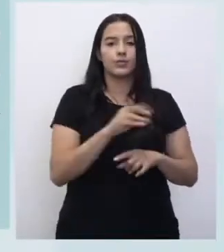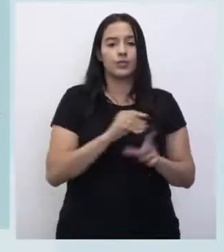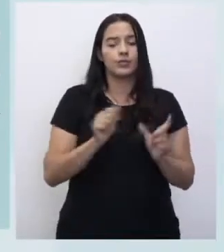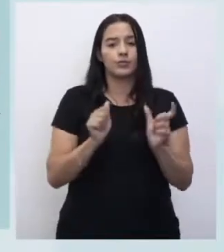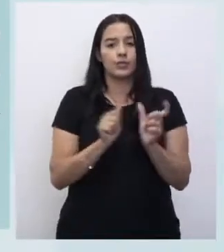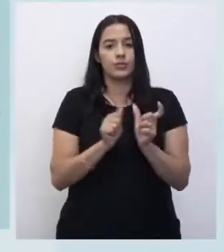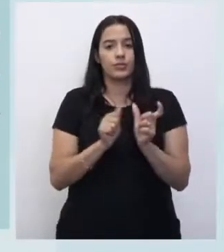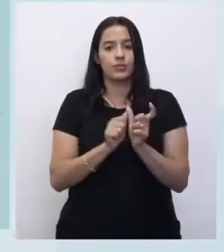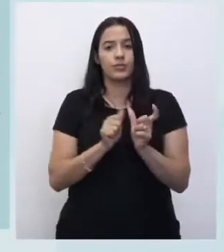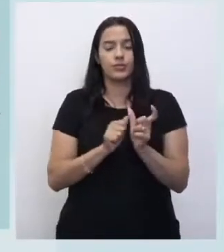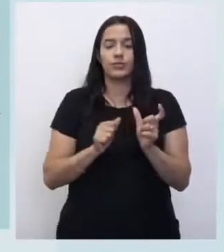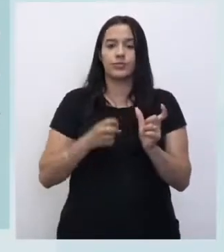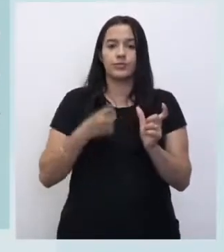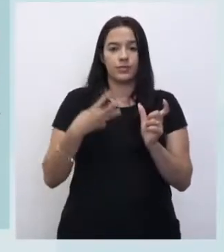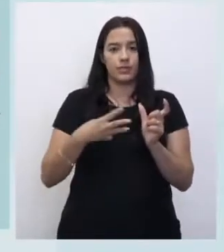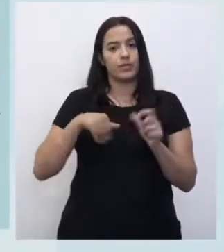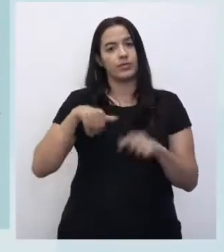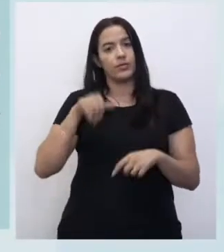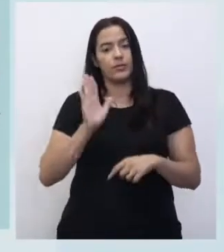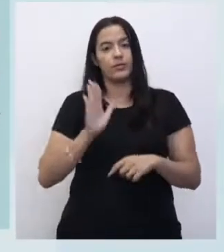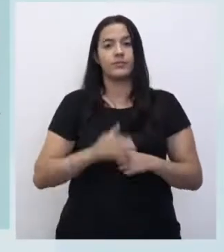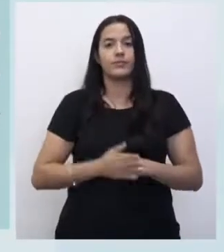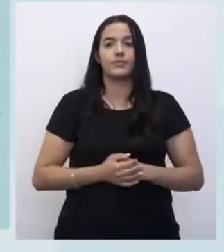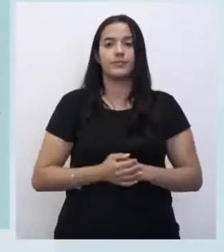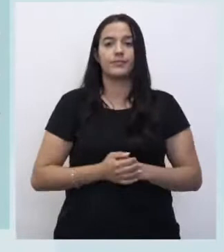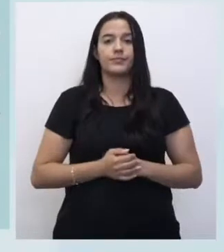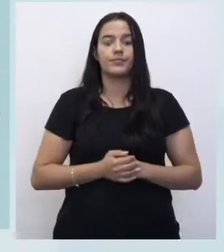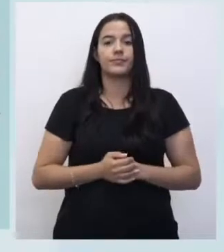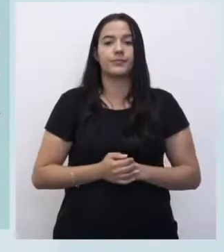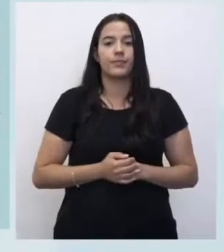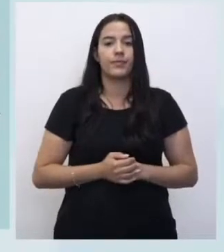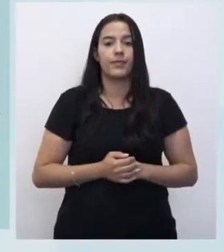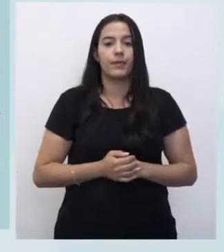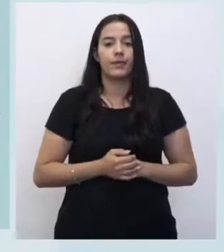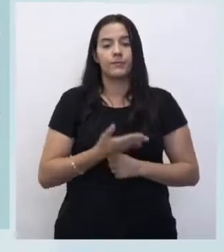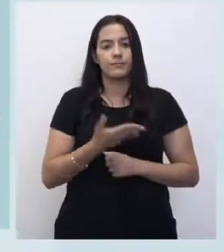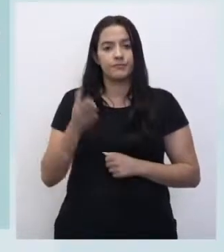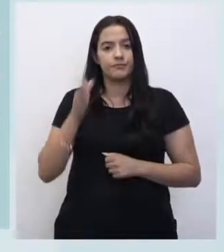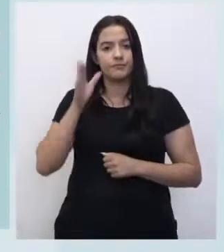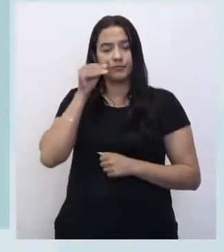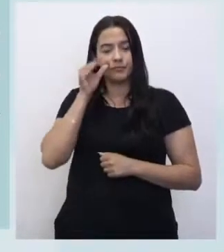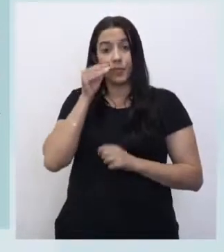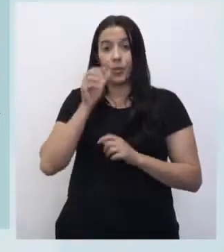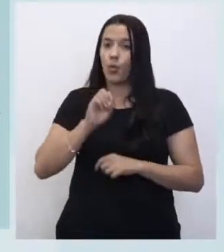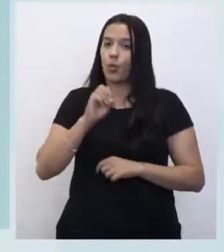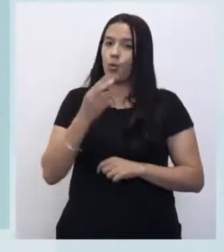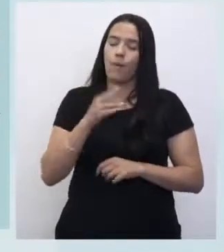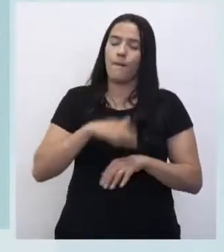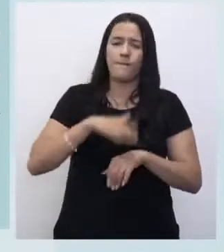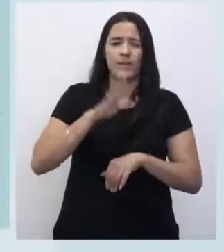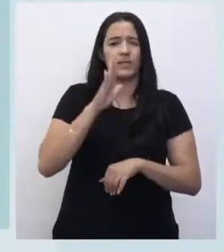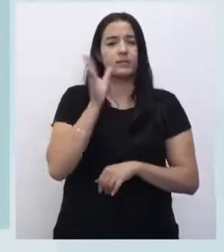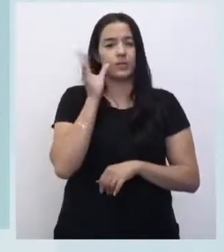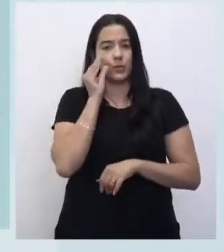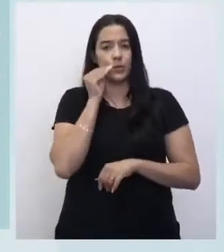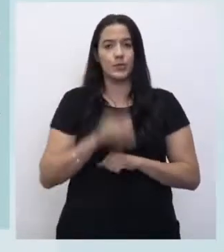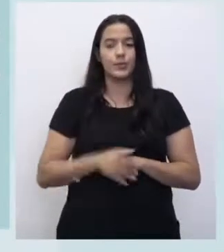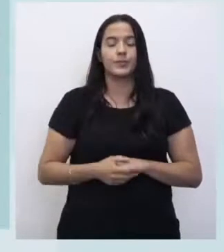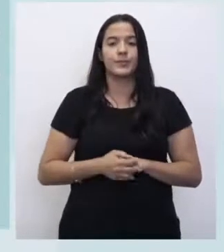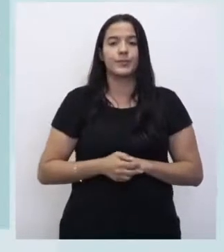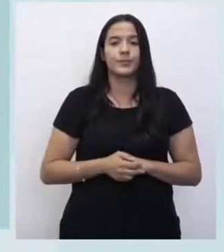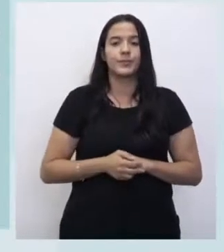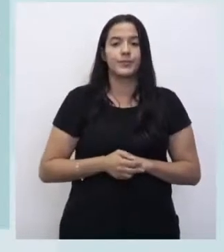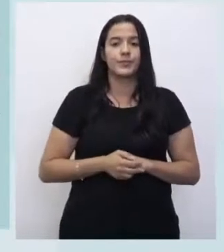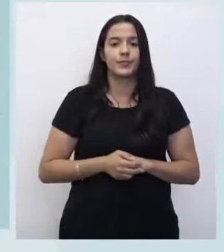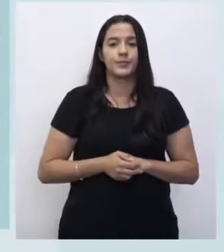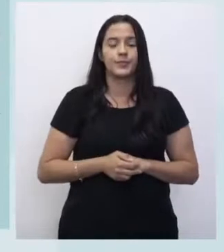sílabas ou mais. Interesting, the most interesting. Interessante ou mais interessante. Two-syllable adjectives can take